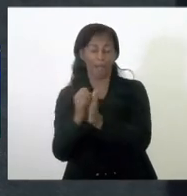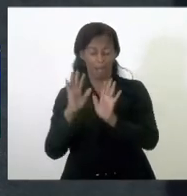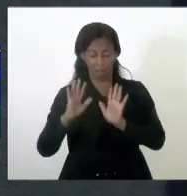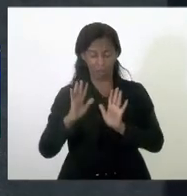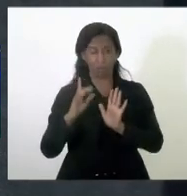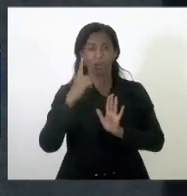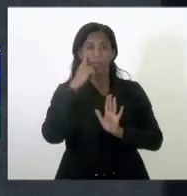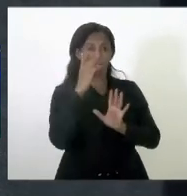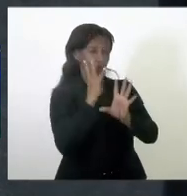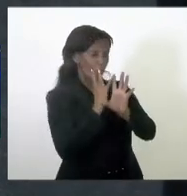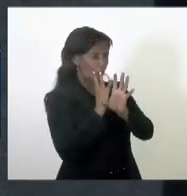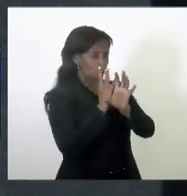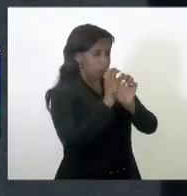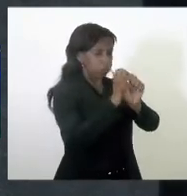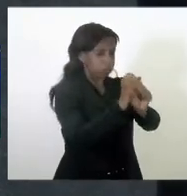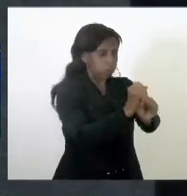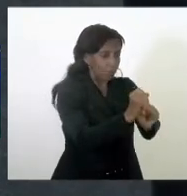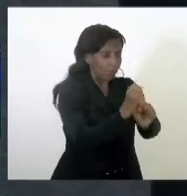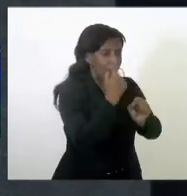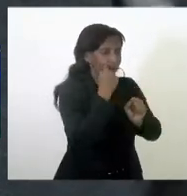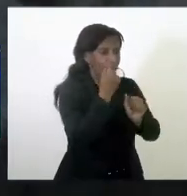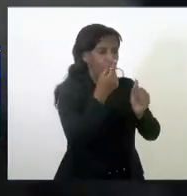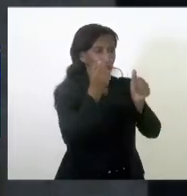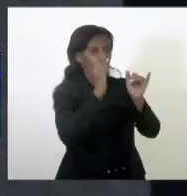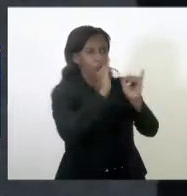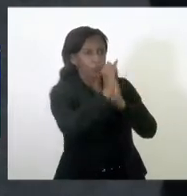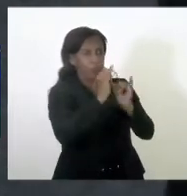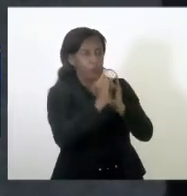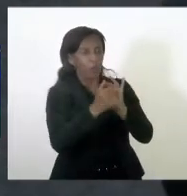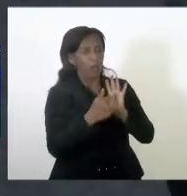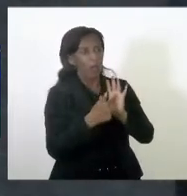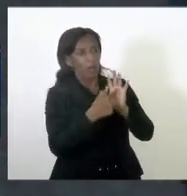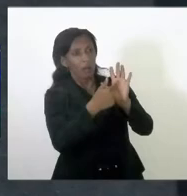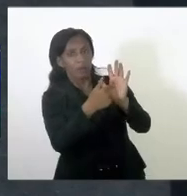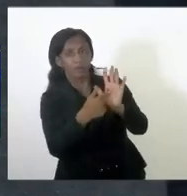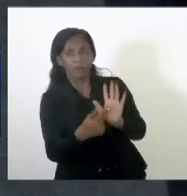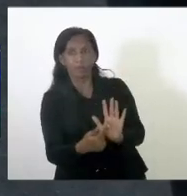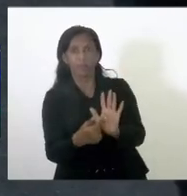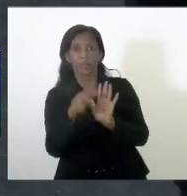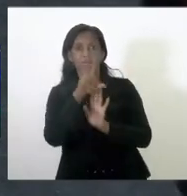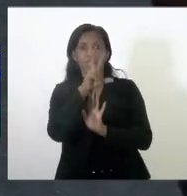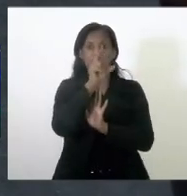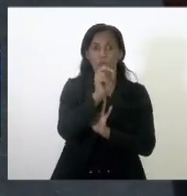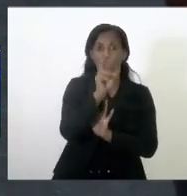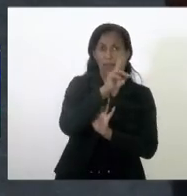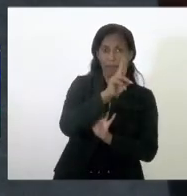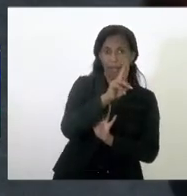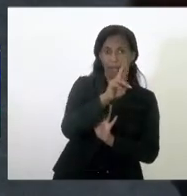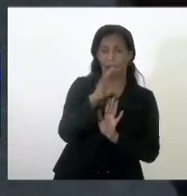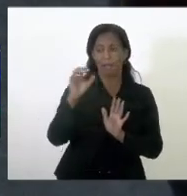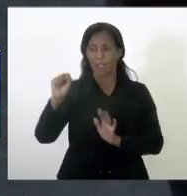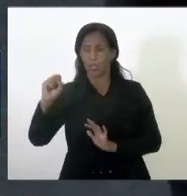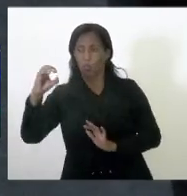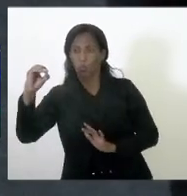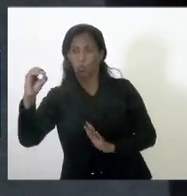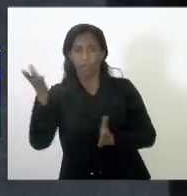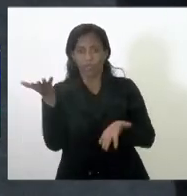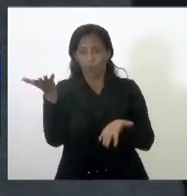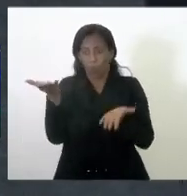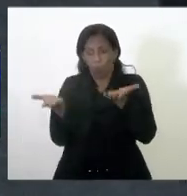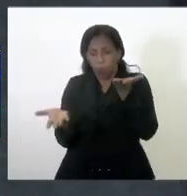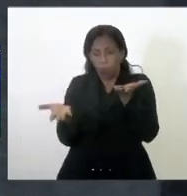é um levantamento, porque ao apresentarmos os R$50 e aos 80, é só o